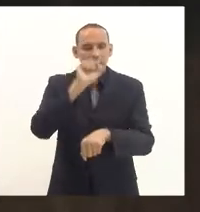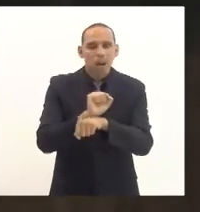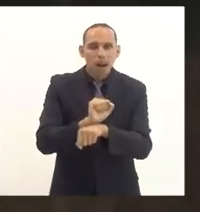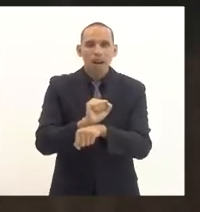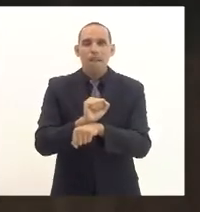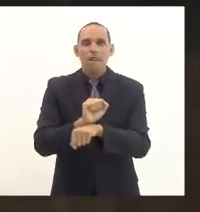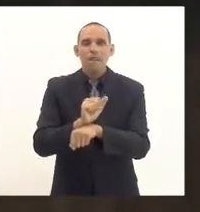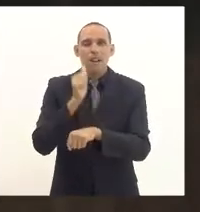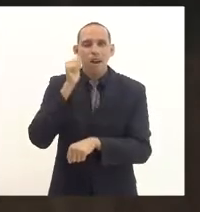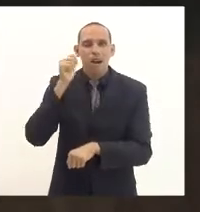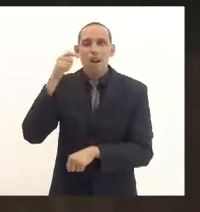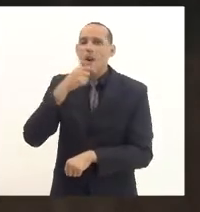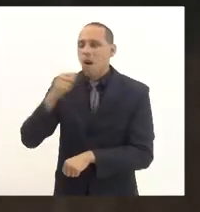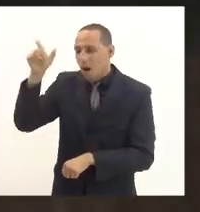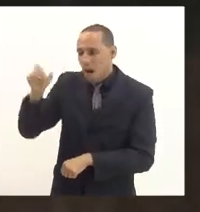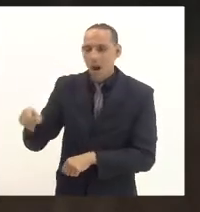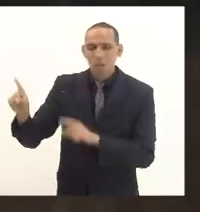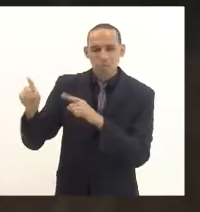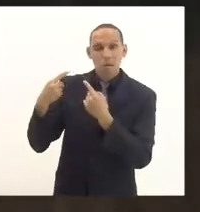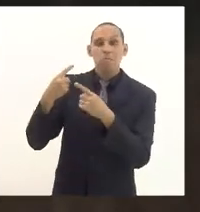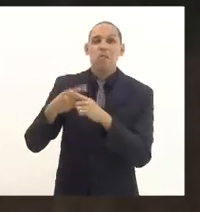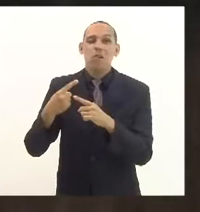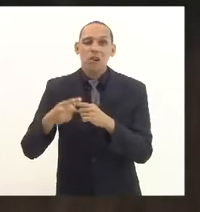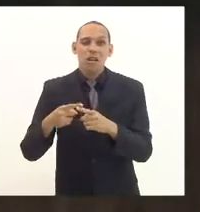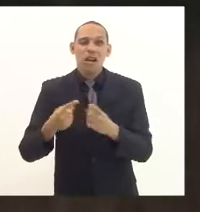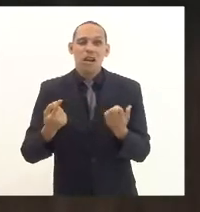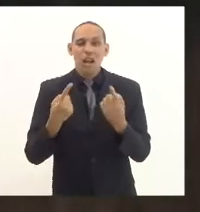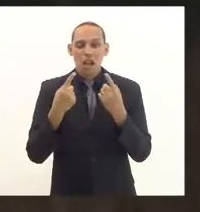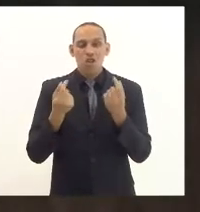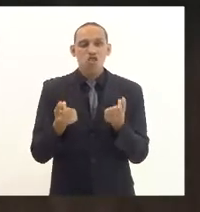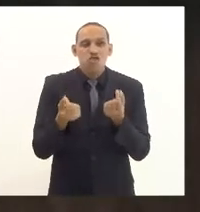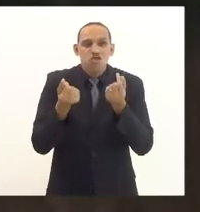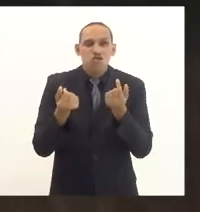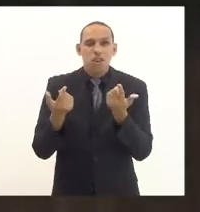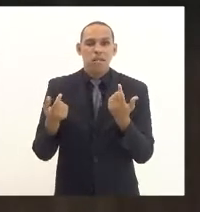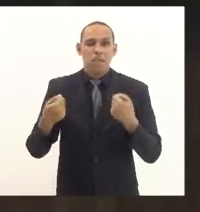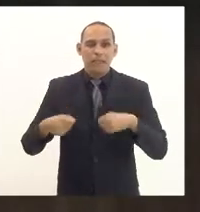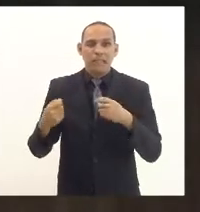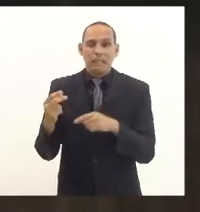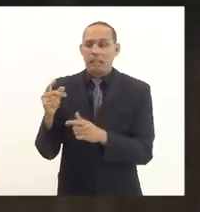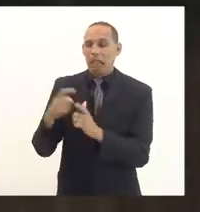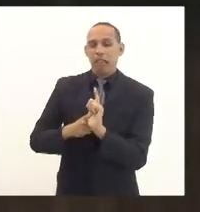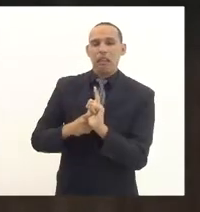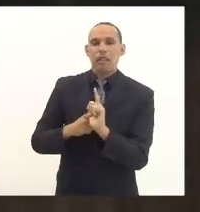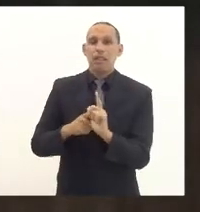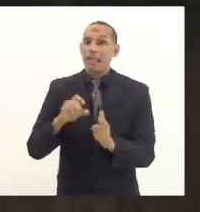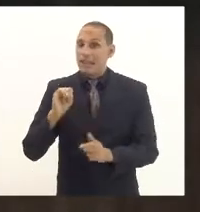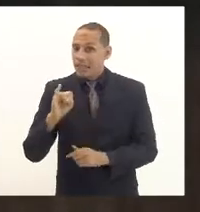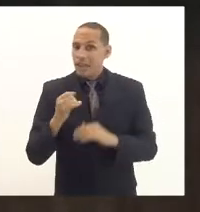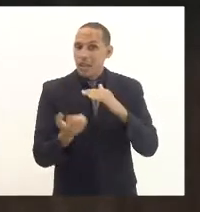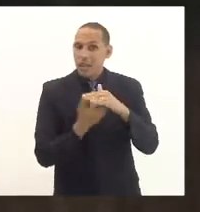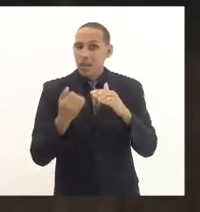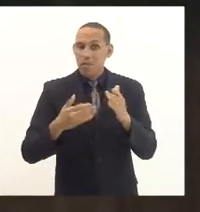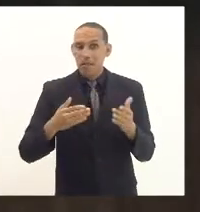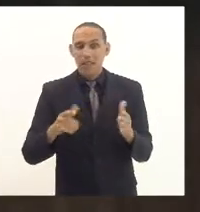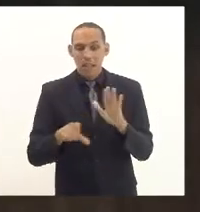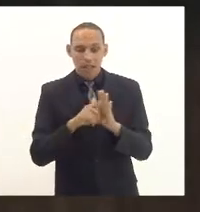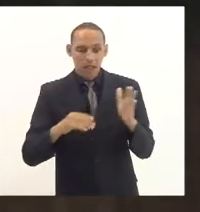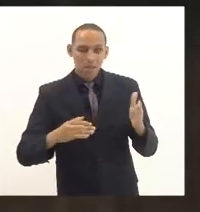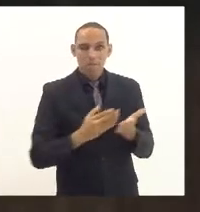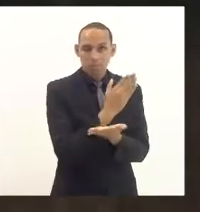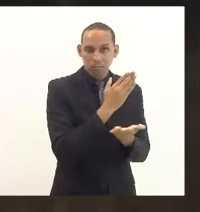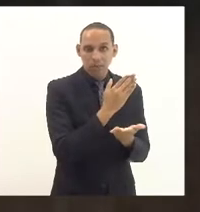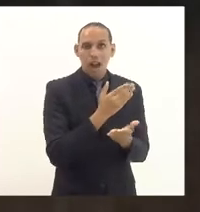agressor por conta da questão financeira. As empresas que, a partir do momento que essa lei for sancionada e o